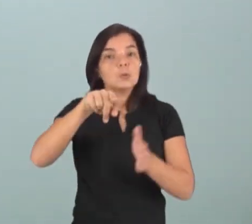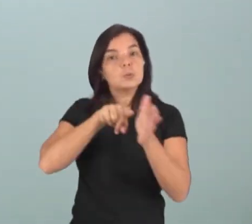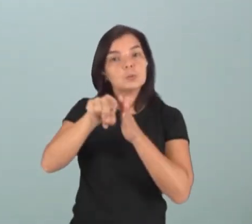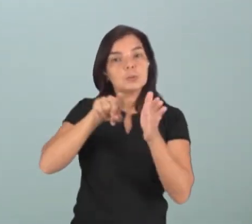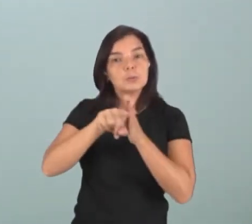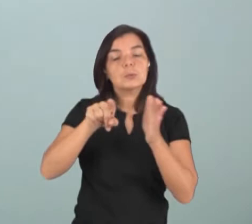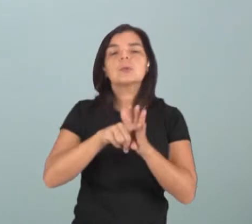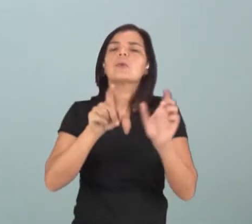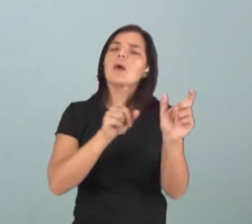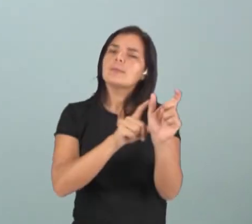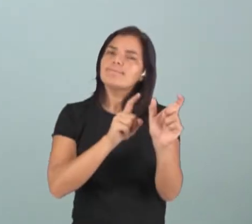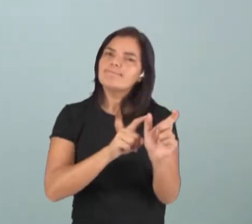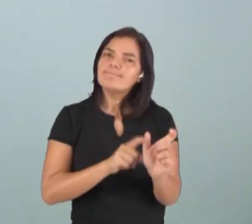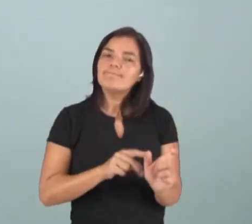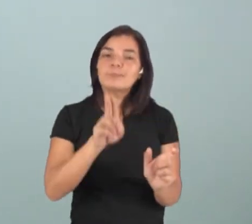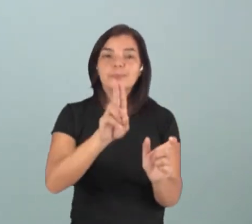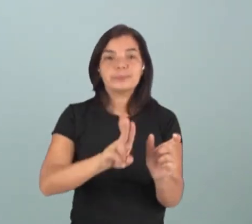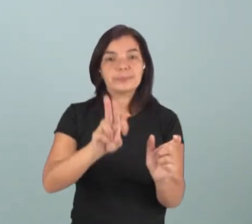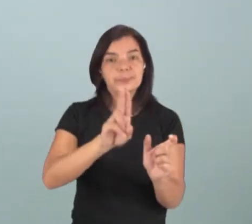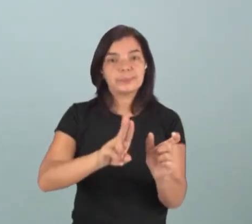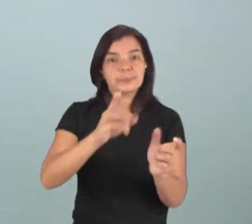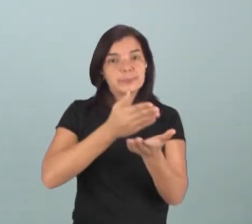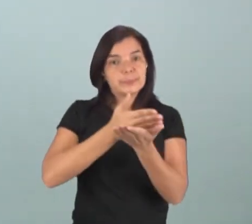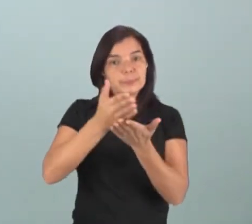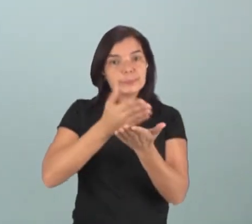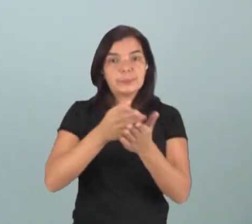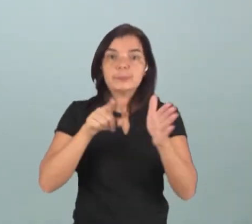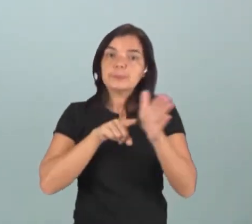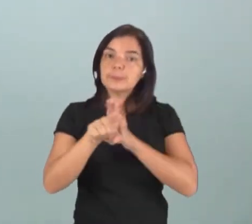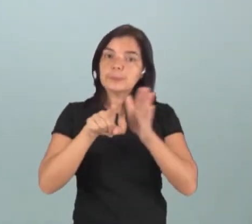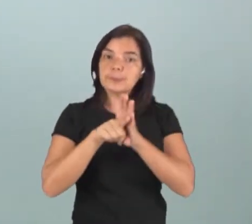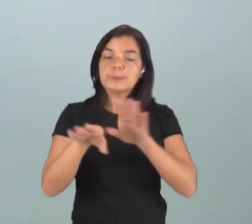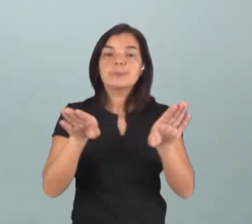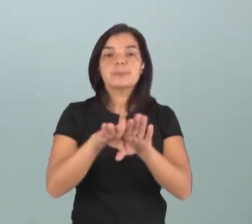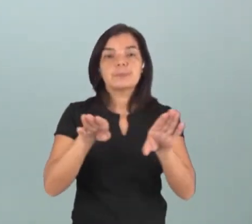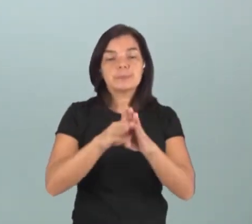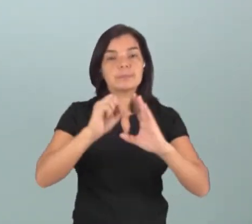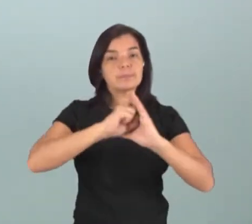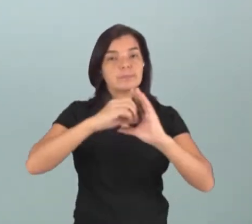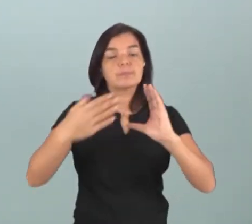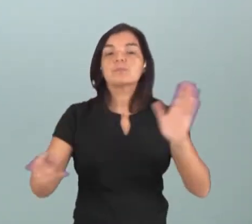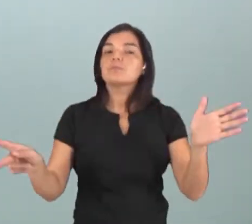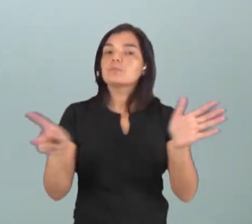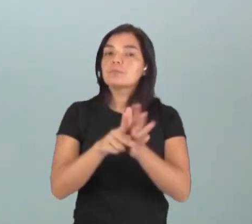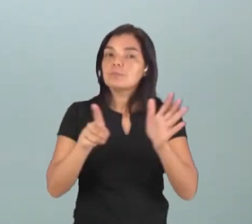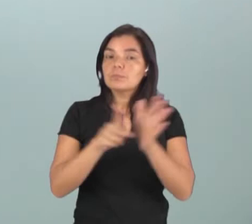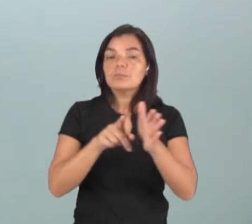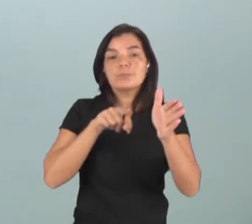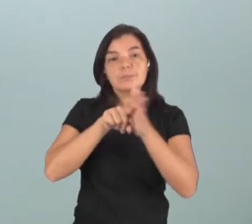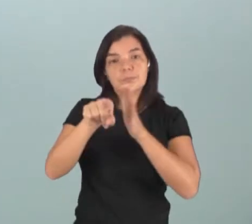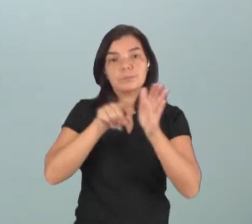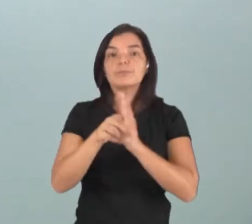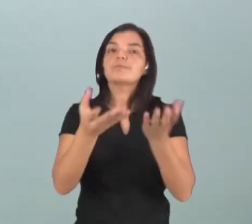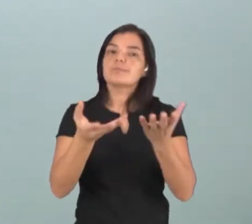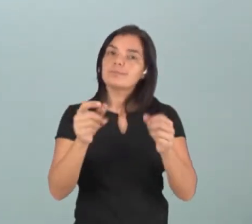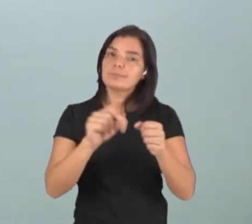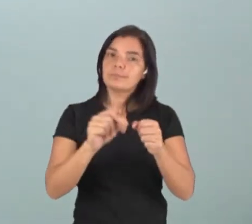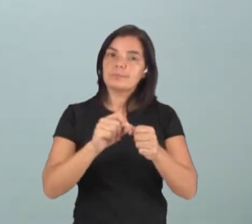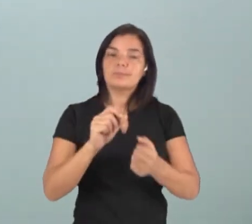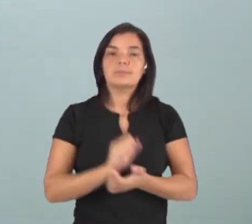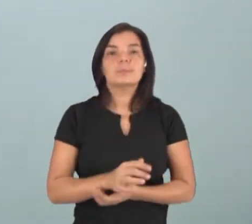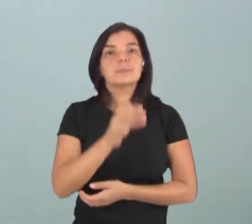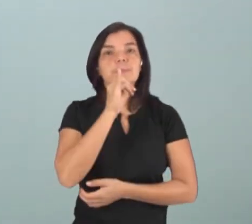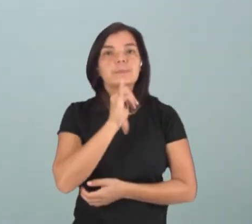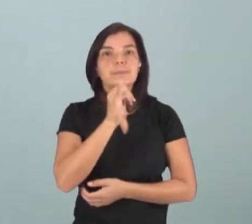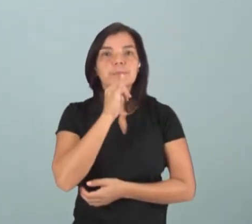interrogativos. Então, são aquelas palavrinhas que a gente usa no início da pergunta, que vai dar uma característica específica para aquela pergunta que você quer fazer.